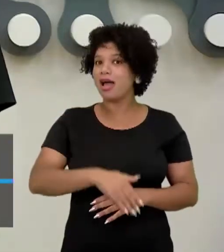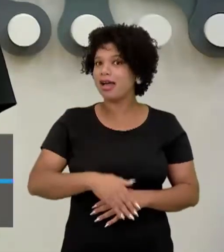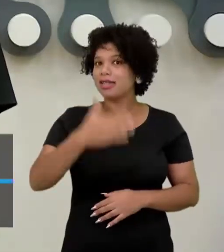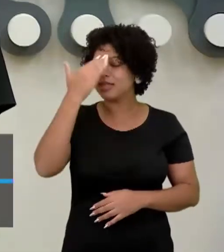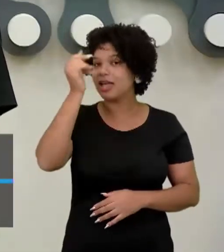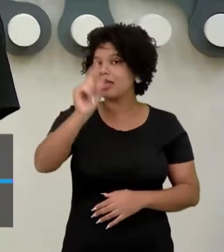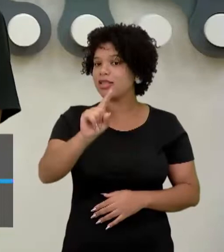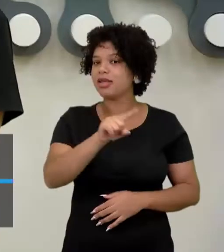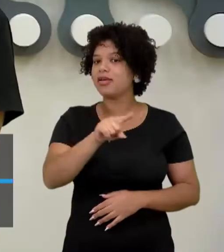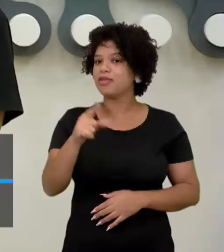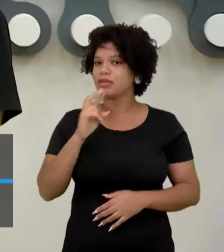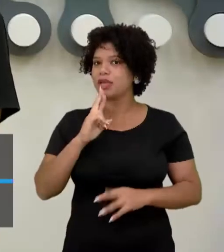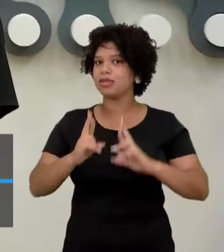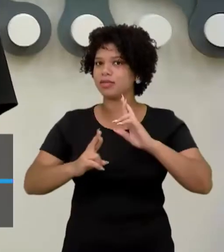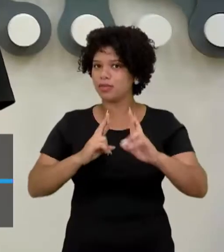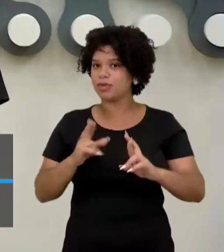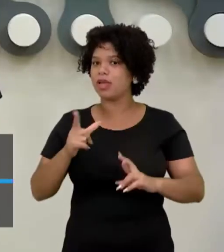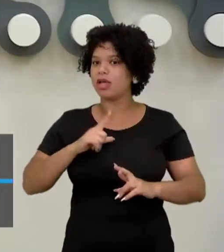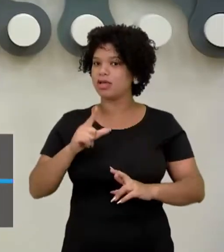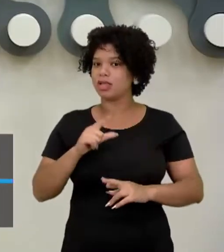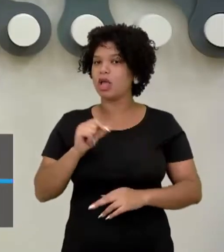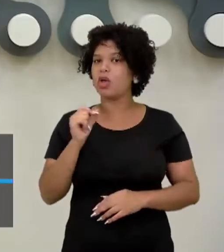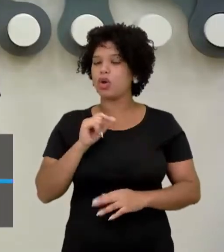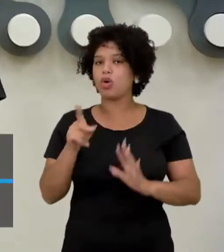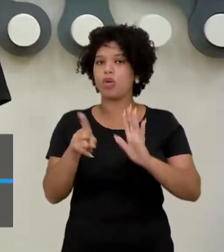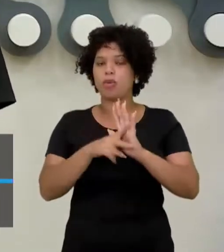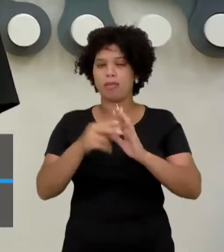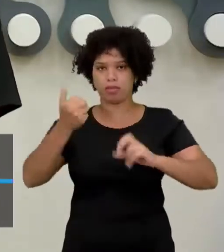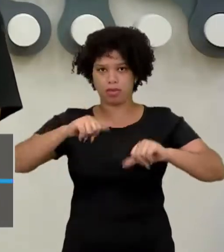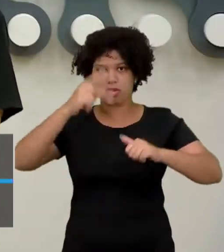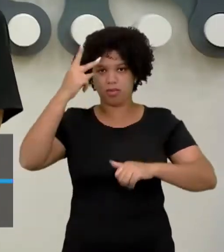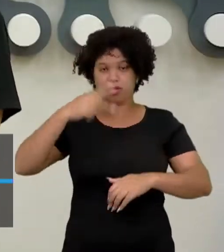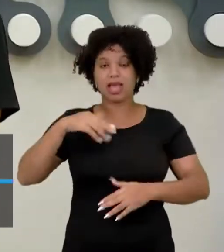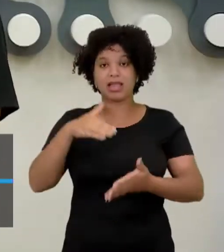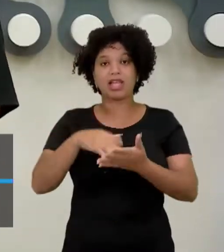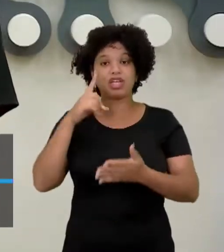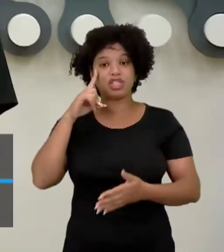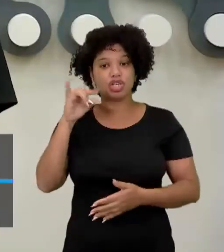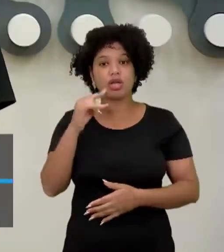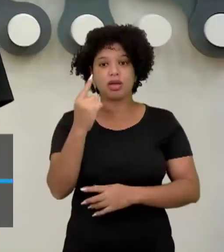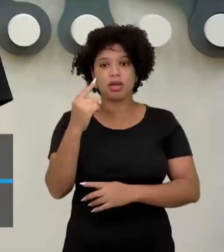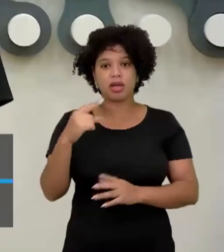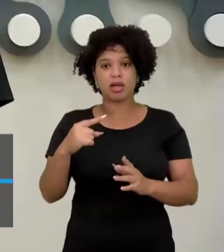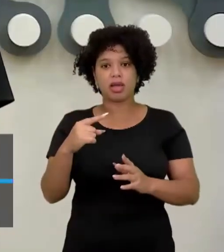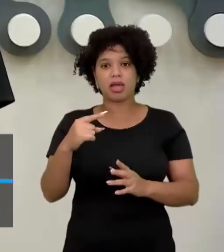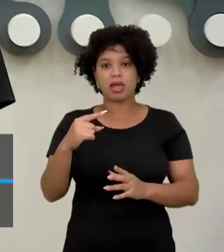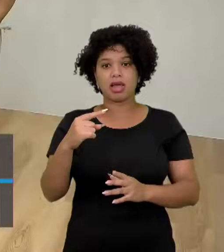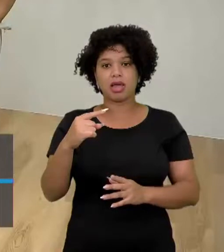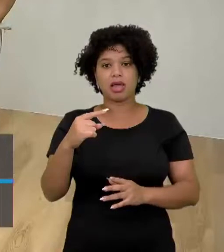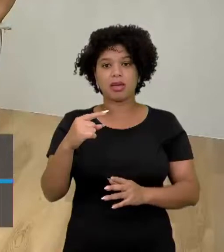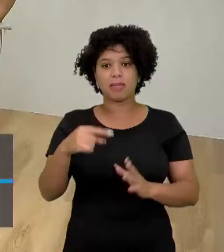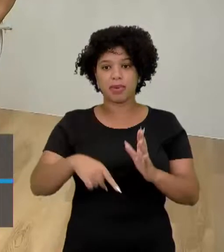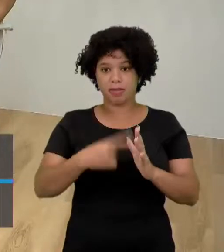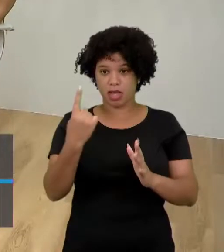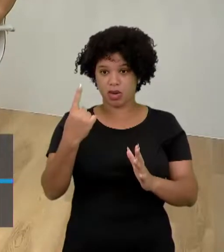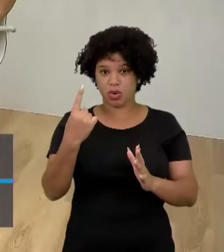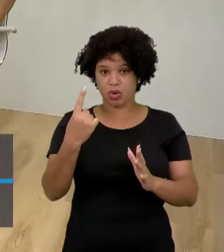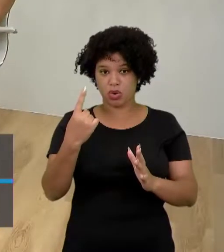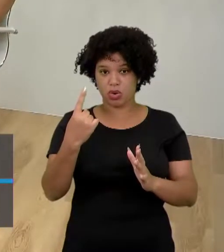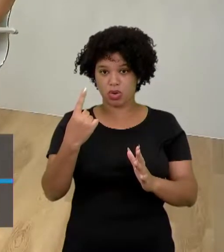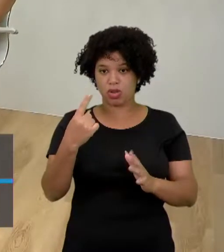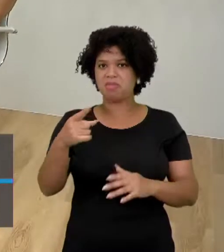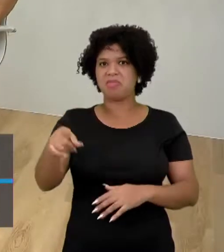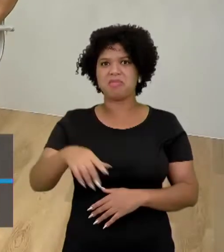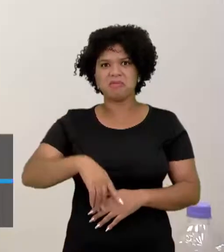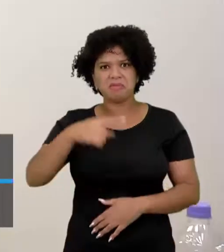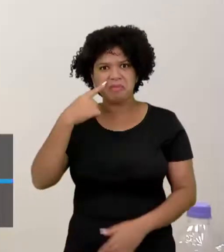que você ainda tem que responder o nosso questionário socioemocional, né? Até 1º de dezembro. Até dia 10 de dezembro? Primeiro? Ó, a